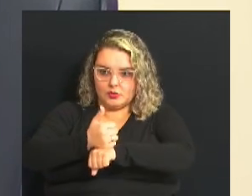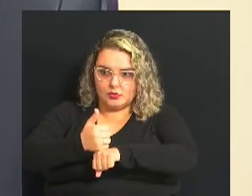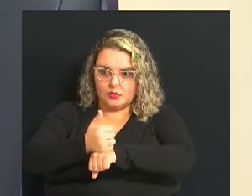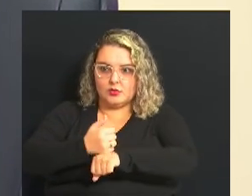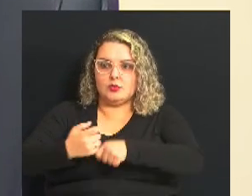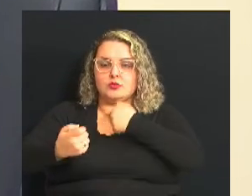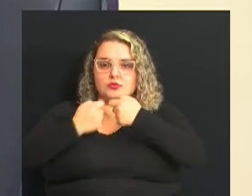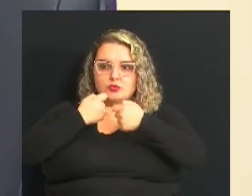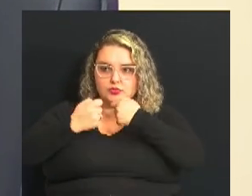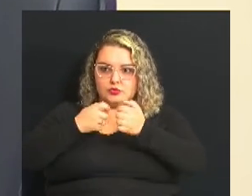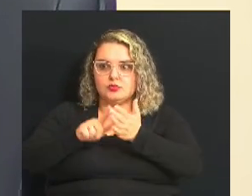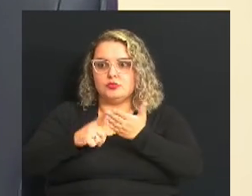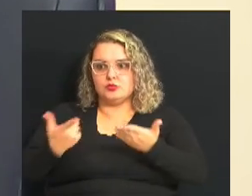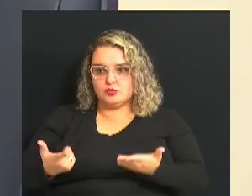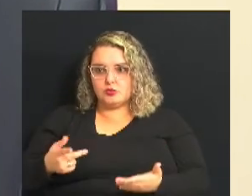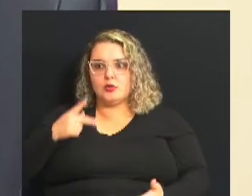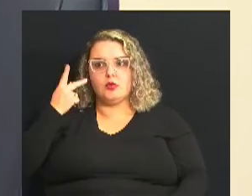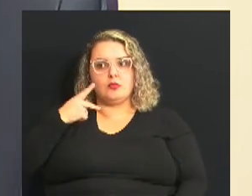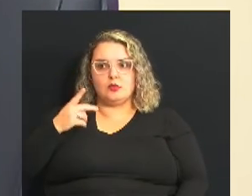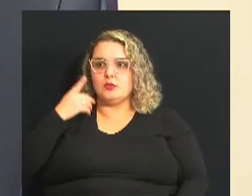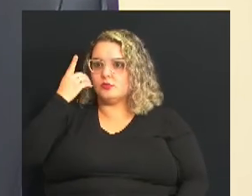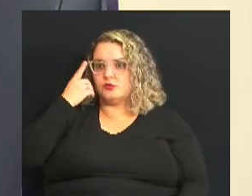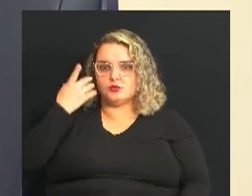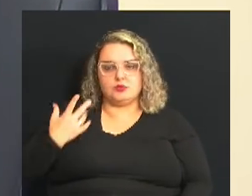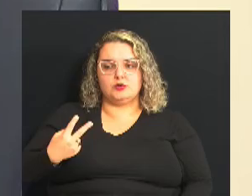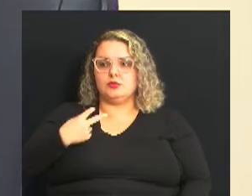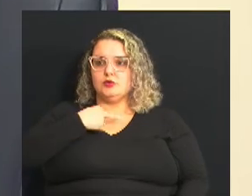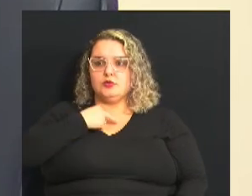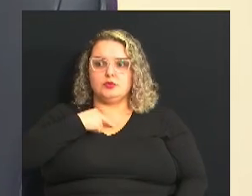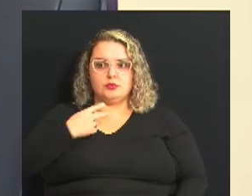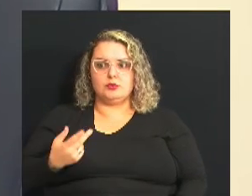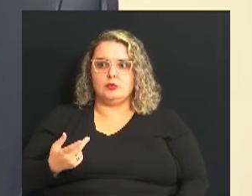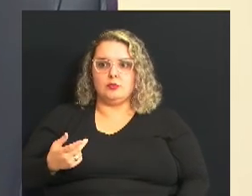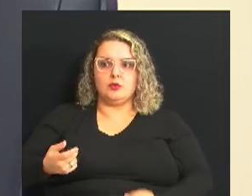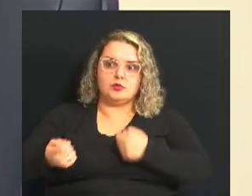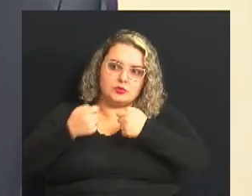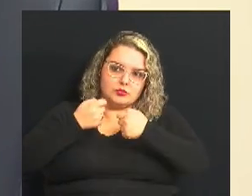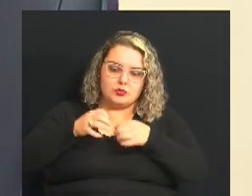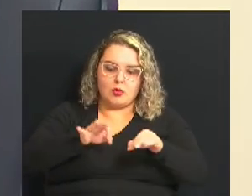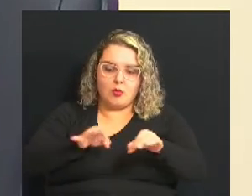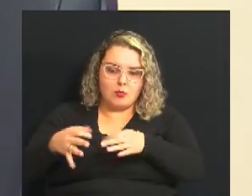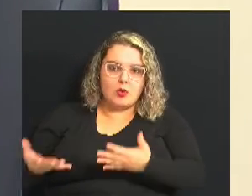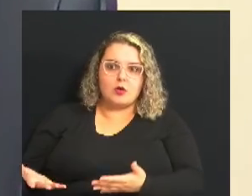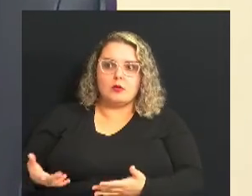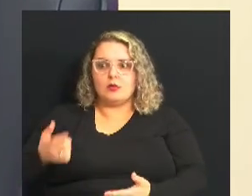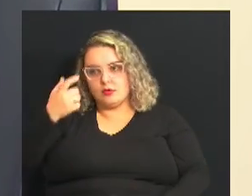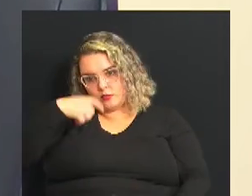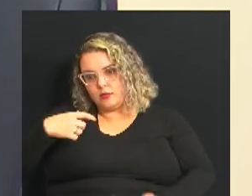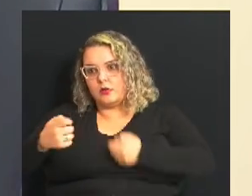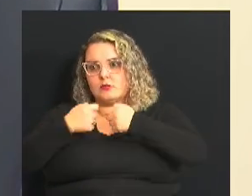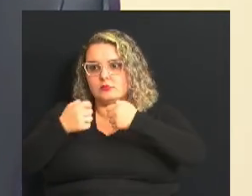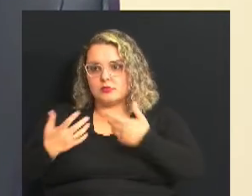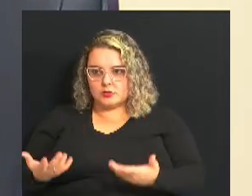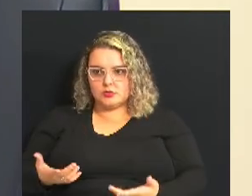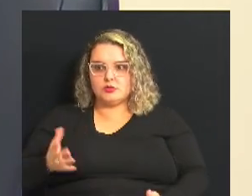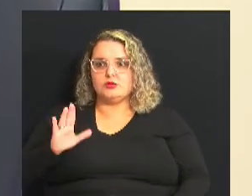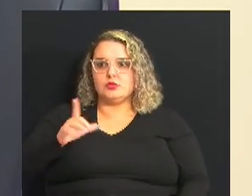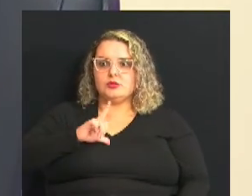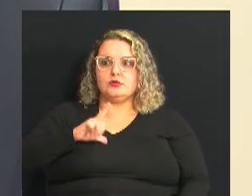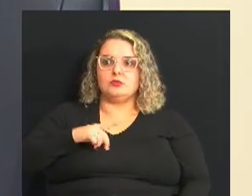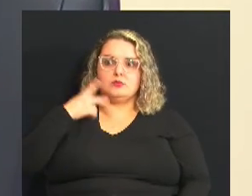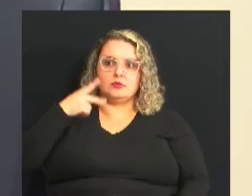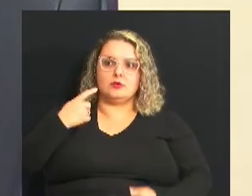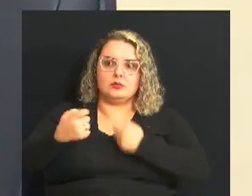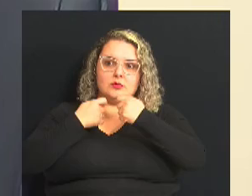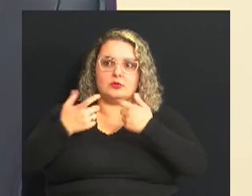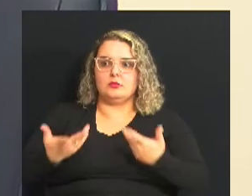jornalistas. Um vereador, um deputado, ele não pode ancorar um programa, porque mesmo que ele seja jornalista, nós já tivemos aqui vereador jornalista pedindo